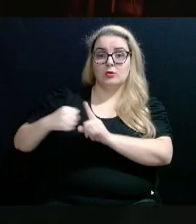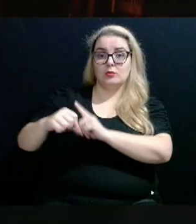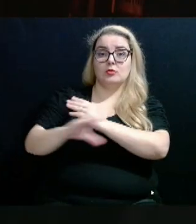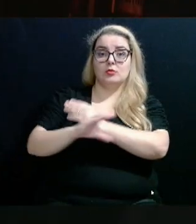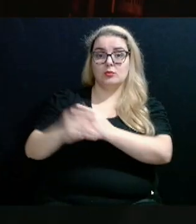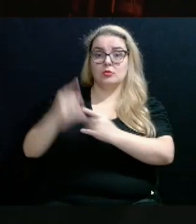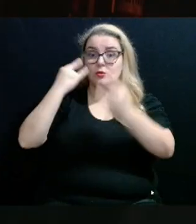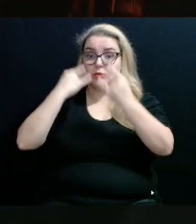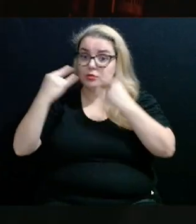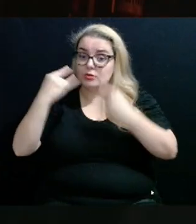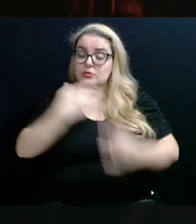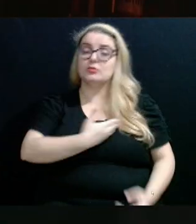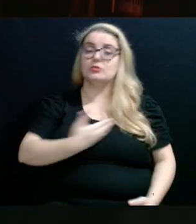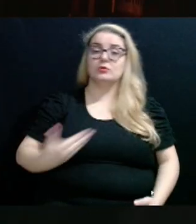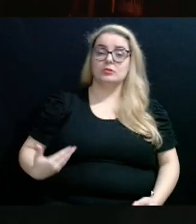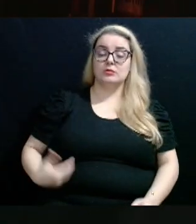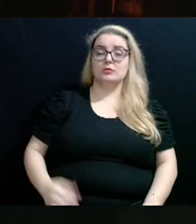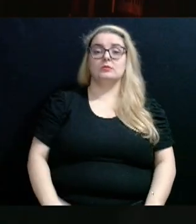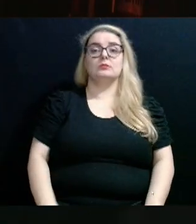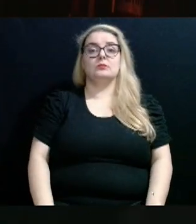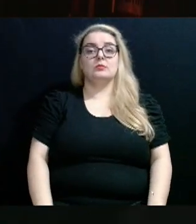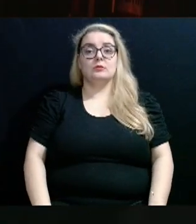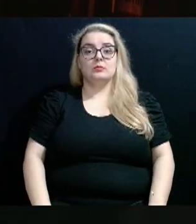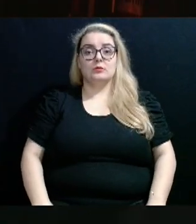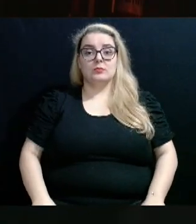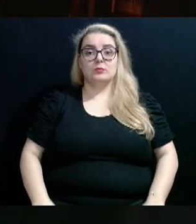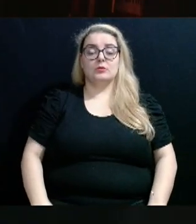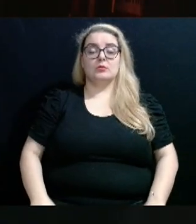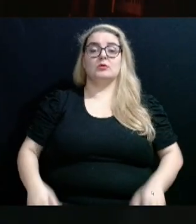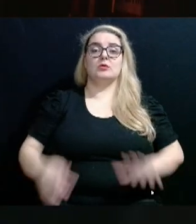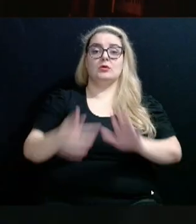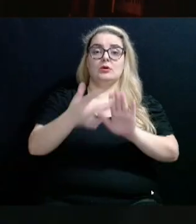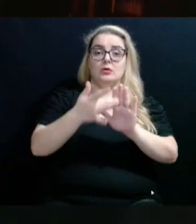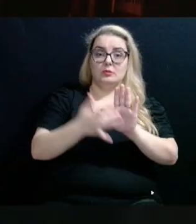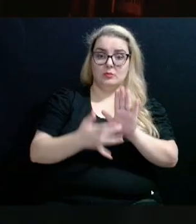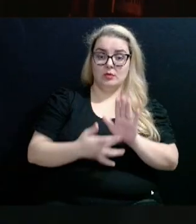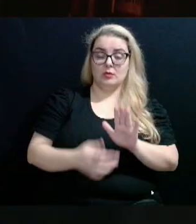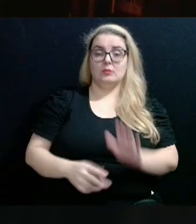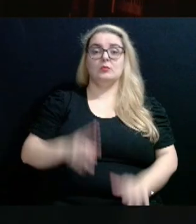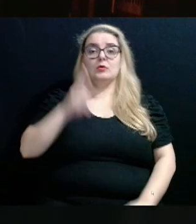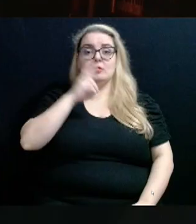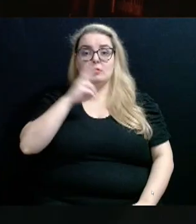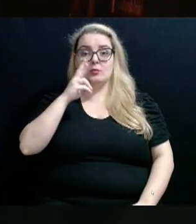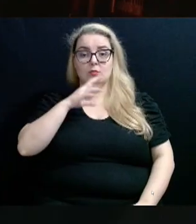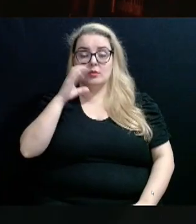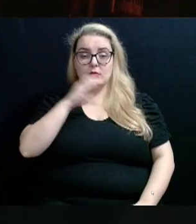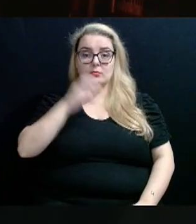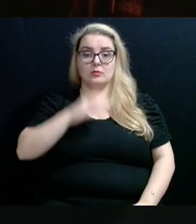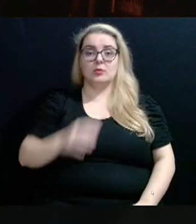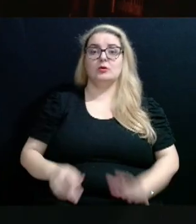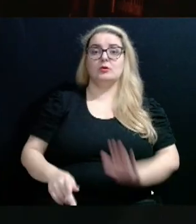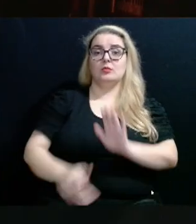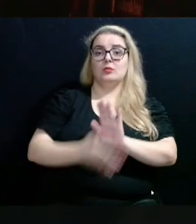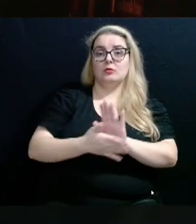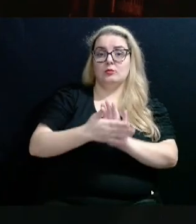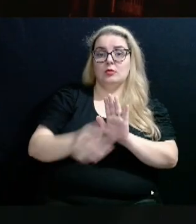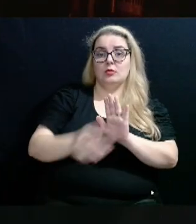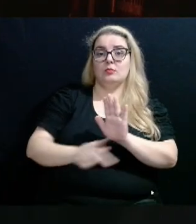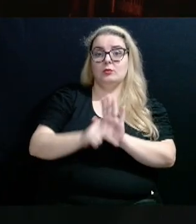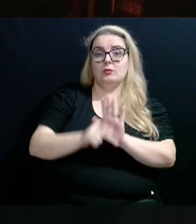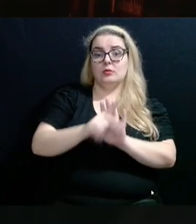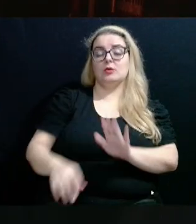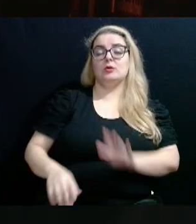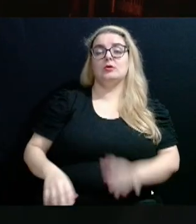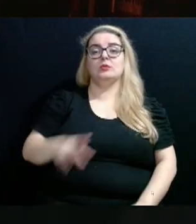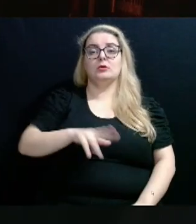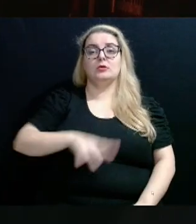pauta também inclui projetos em regime de urgência, como proposta do Executivo para a alienação de áreas municipais em loteamentos, além da concessão